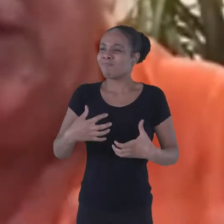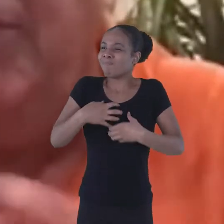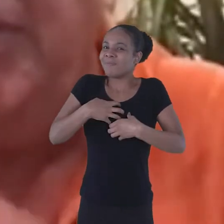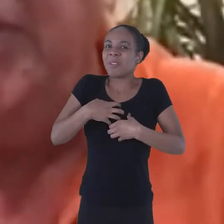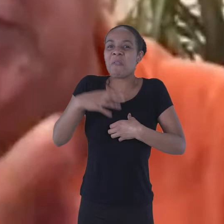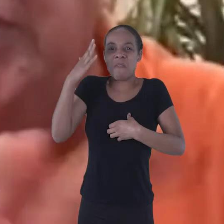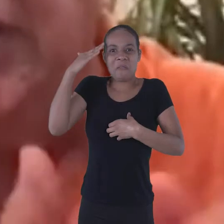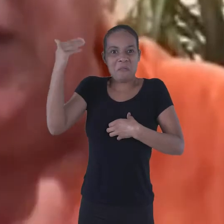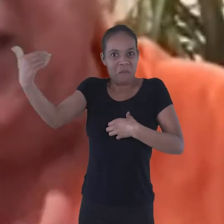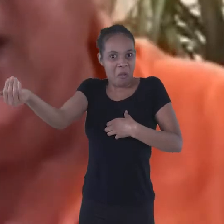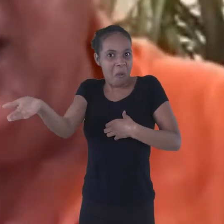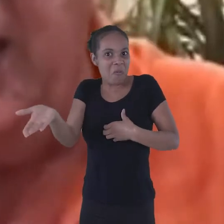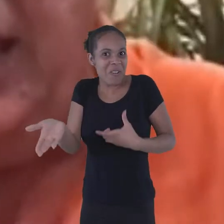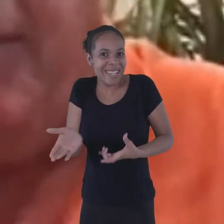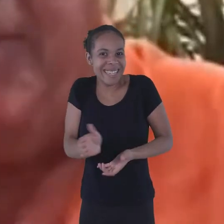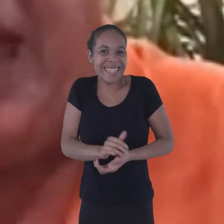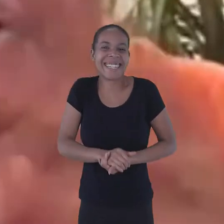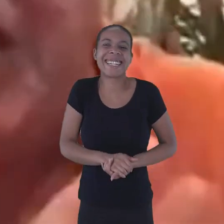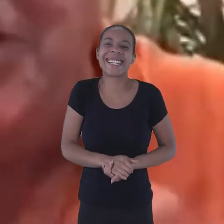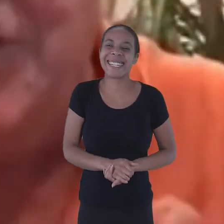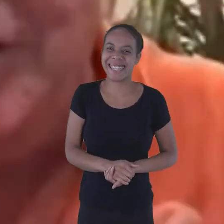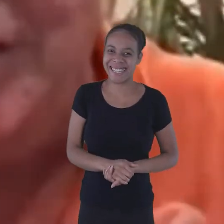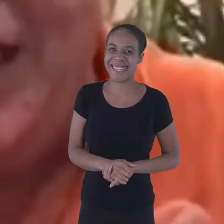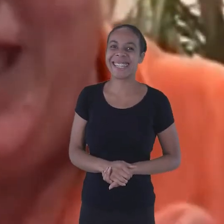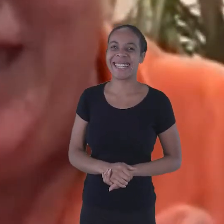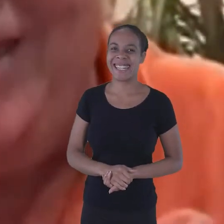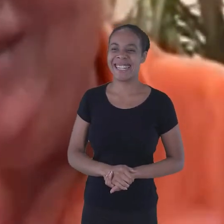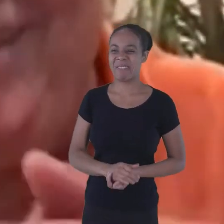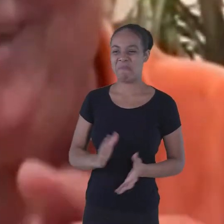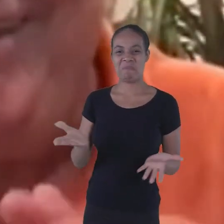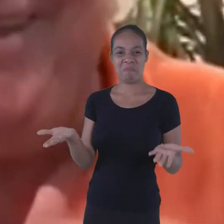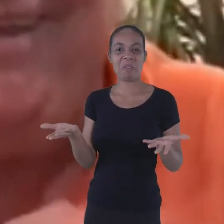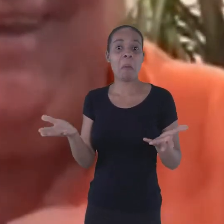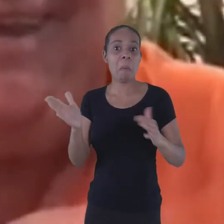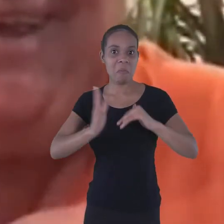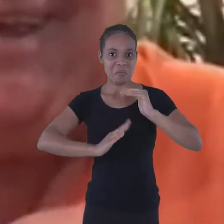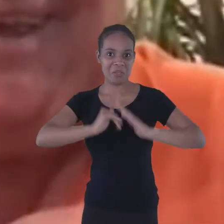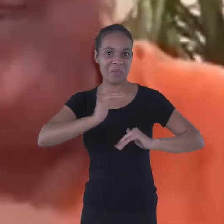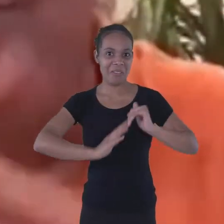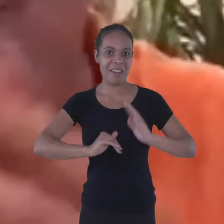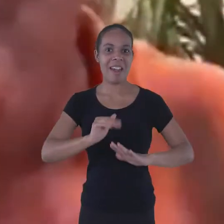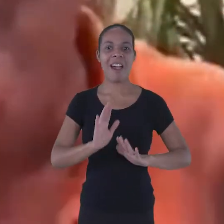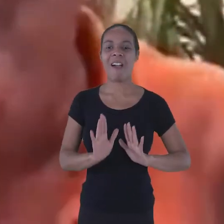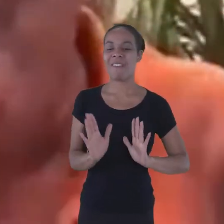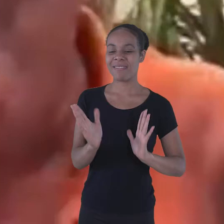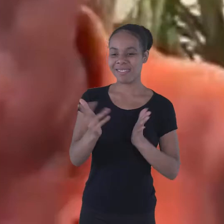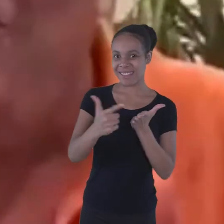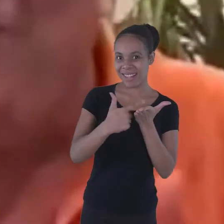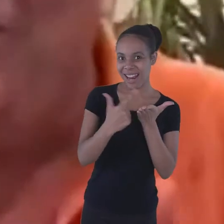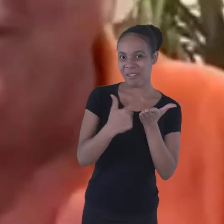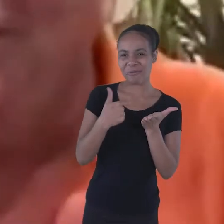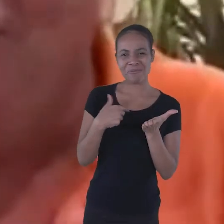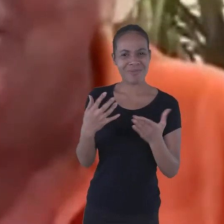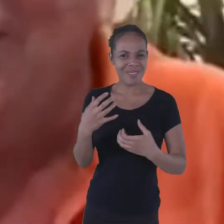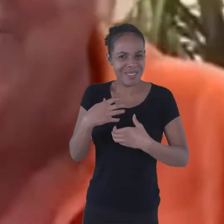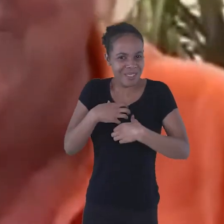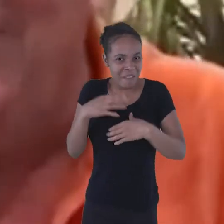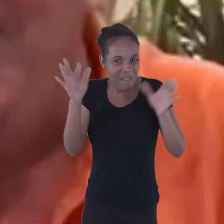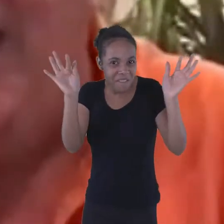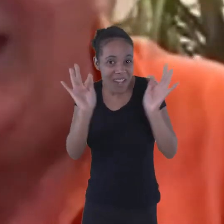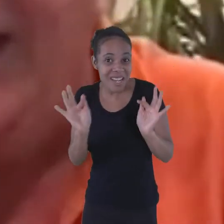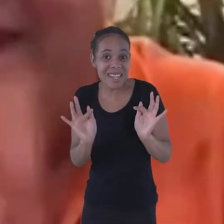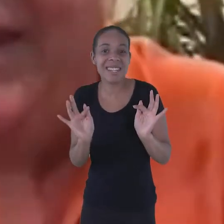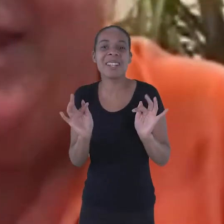Marques, quando ela me disse que era minha agente literária, né? E eu fiquei super feliz, eu falei, pô, já tem um